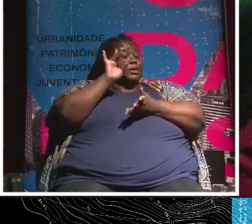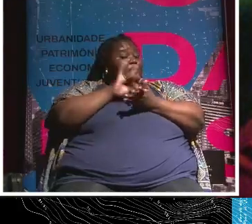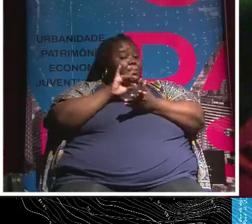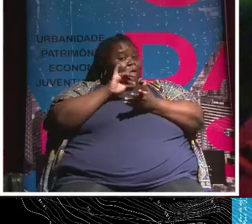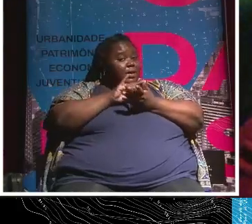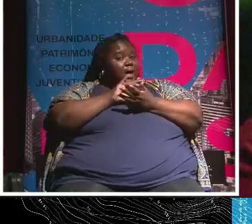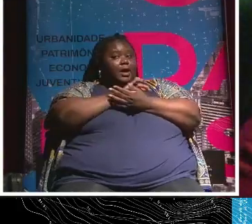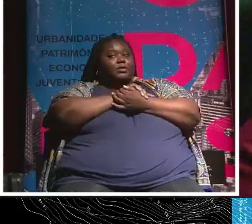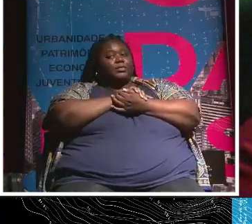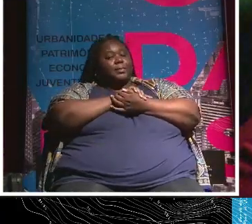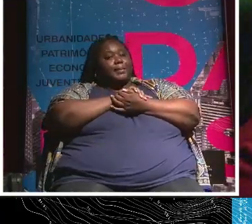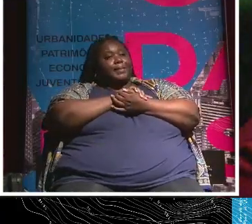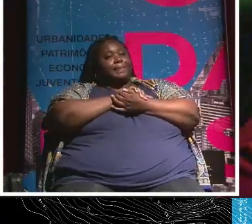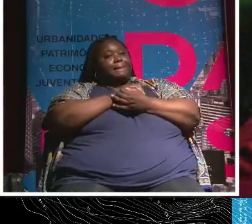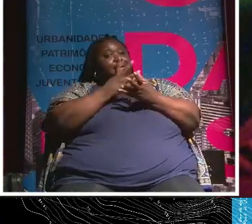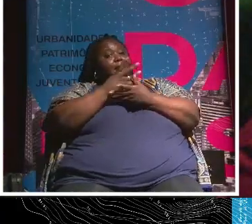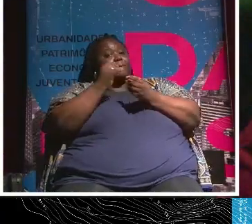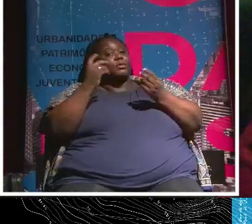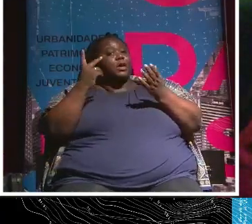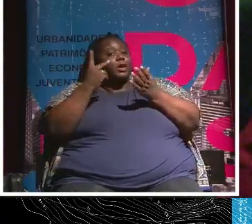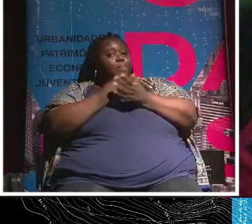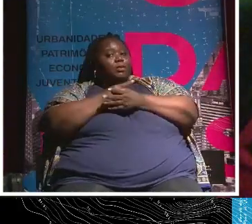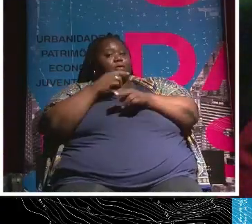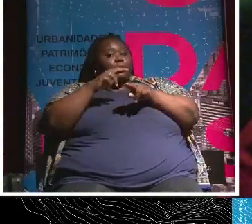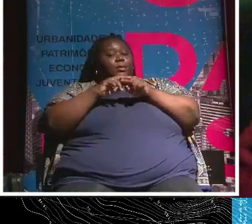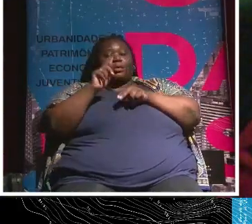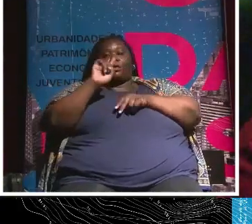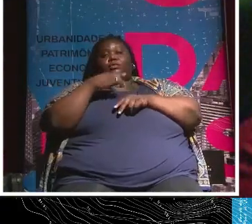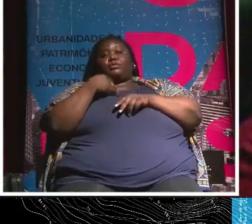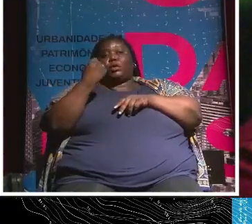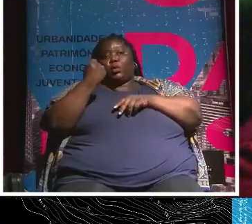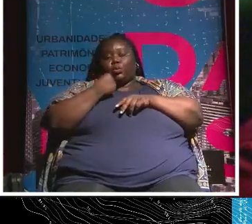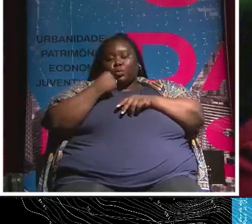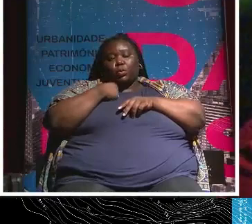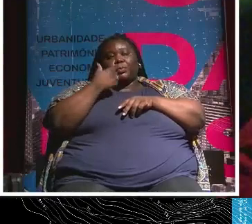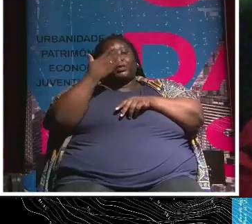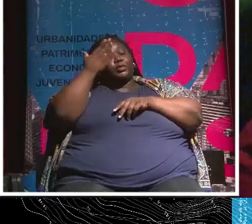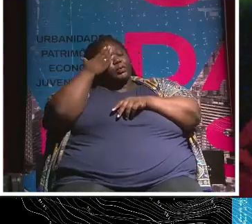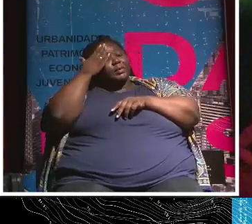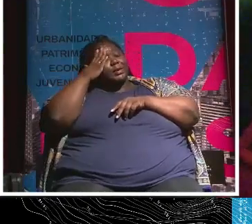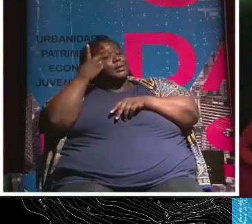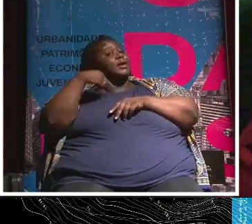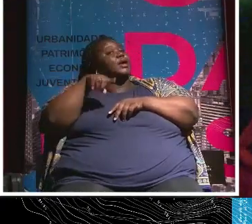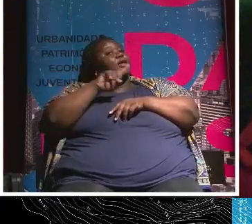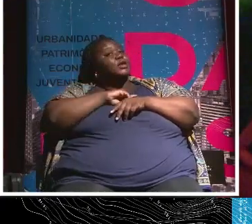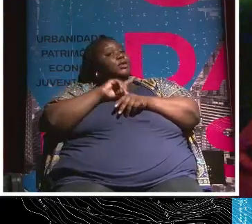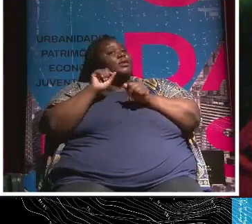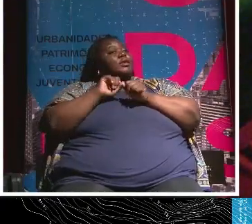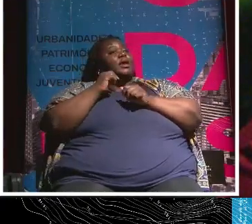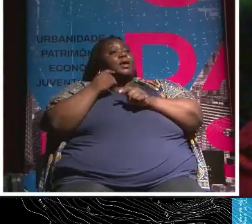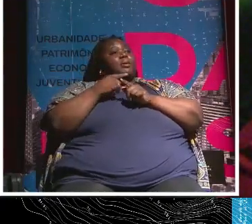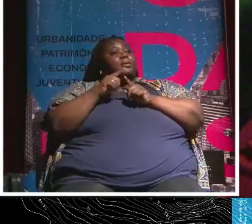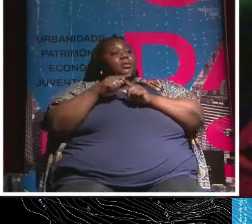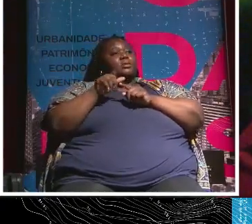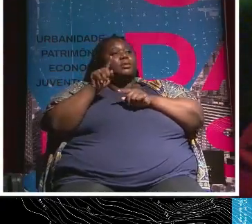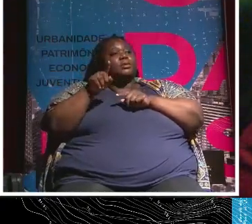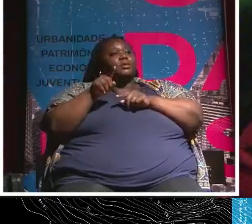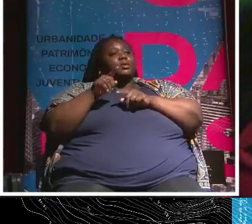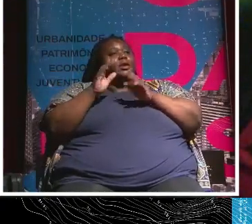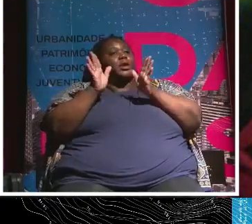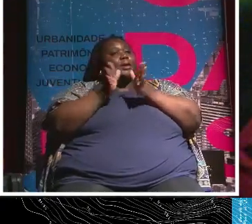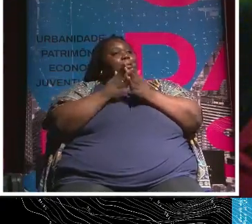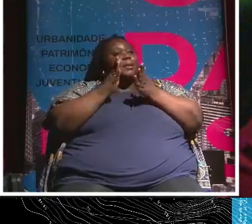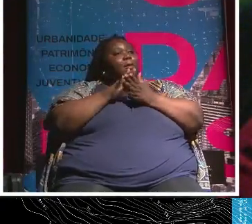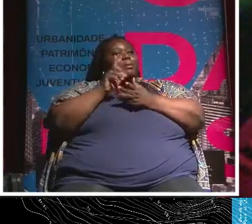realidade, e que muitas vezes, por não mapear esses dados e por não compreender, a gente gera uma coisa que a minha mãe chama lá de pobre de